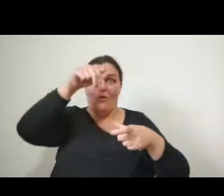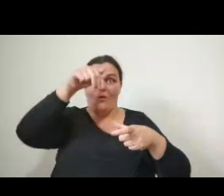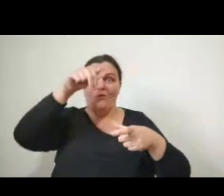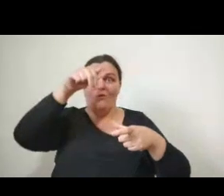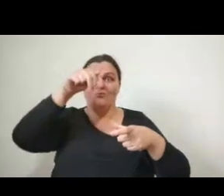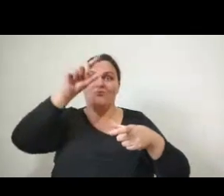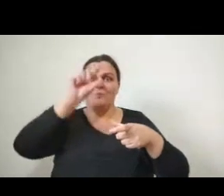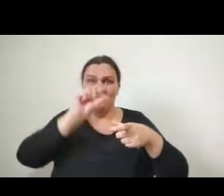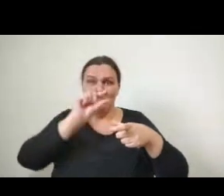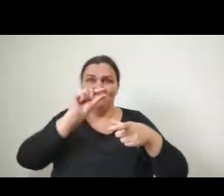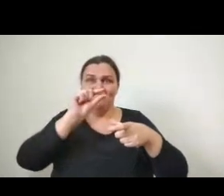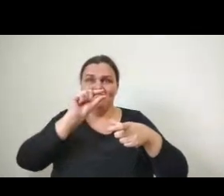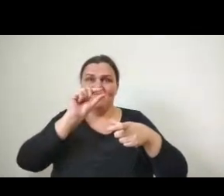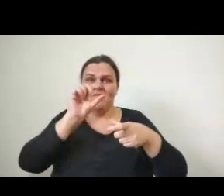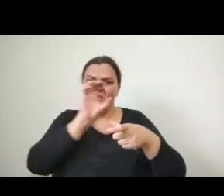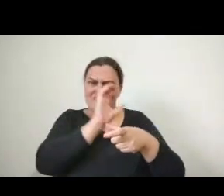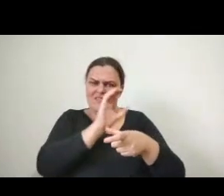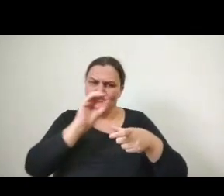centro-oeste, e